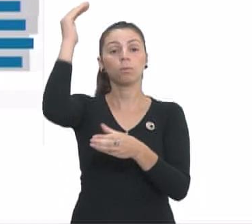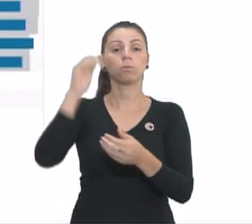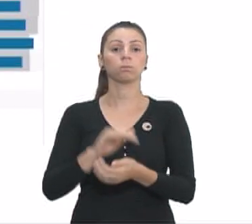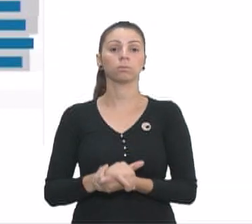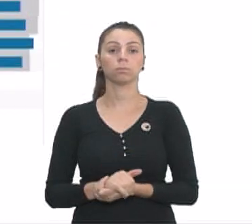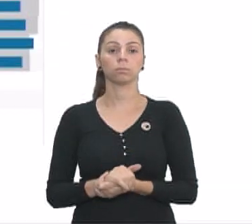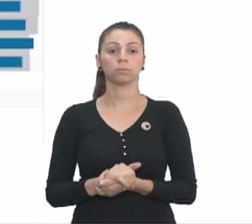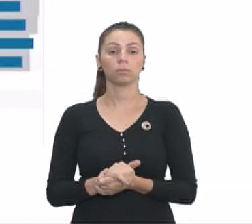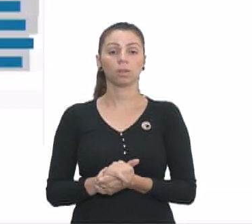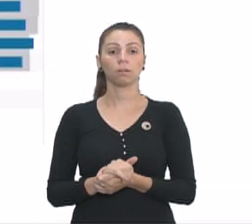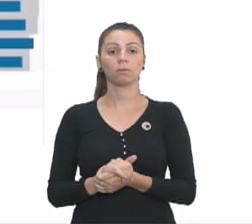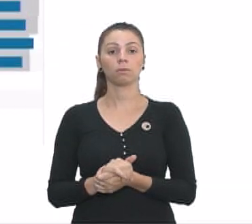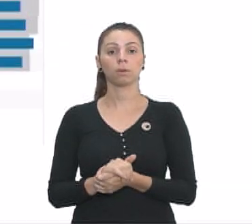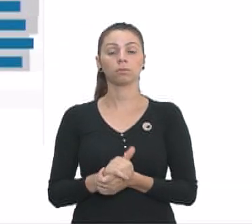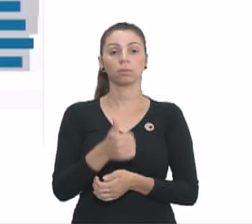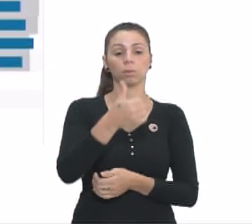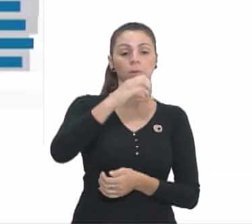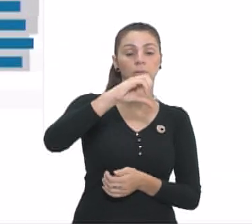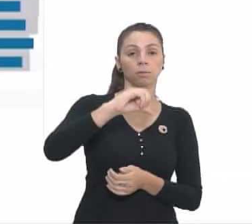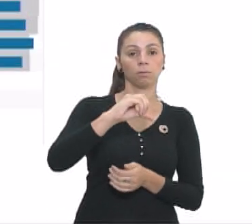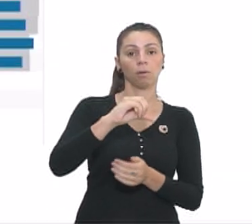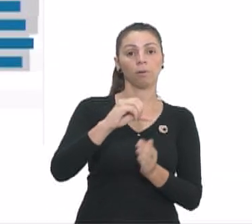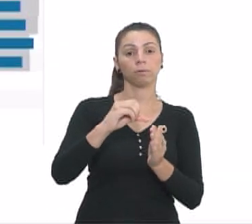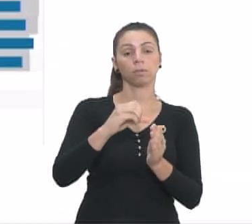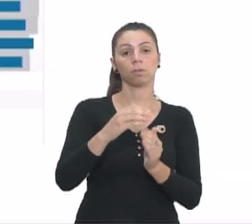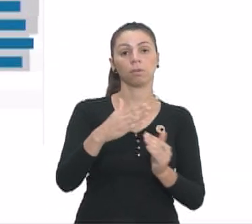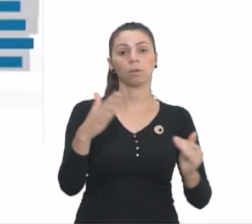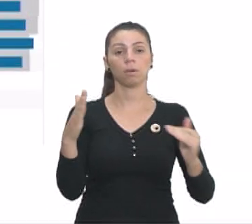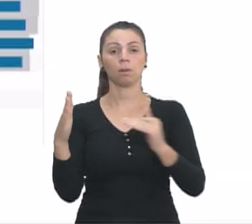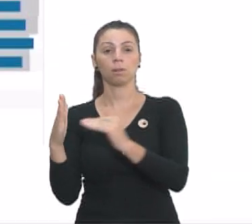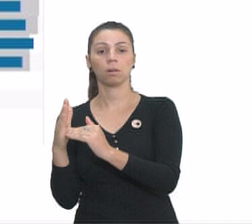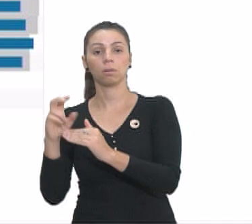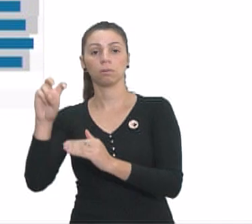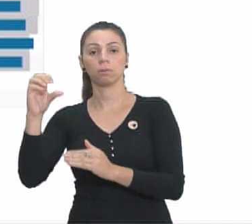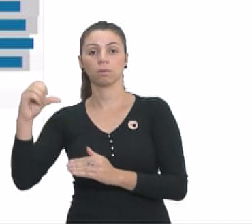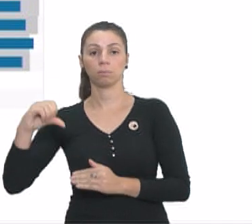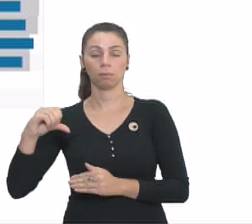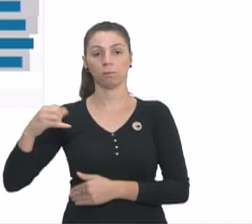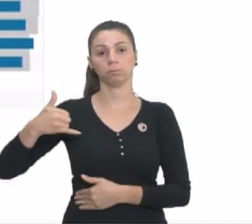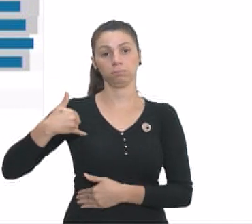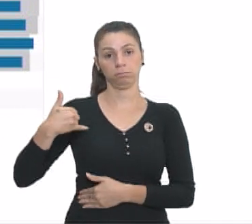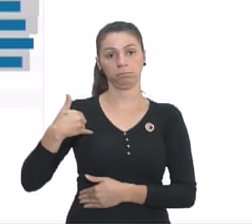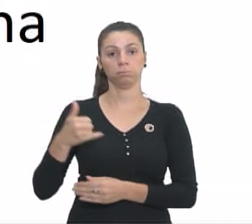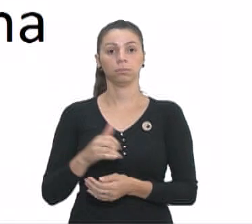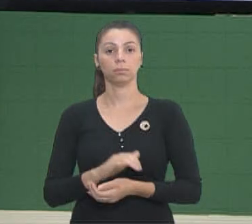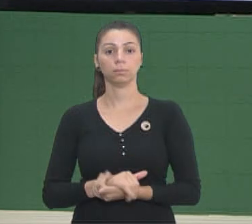que vai de 19 a 59 anos.